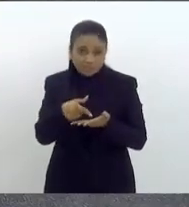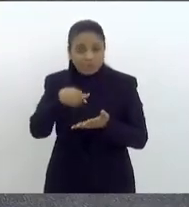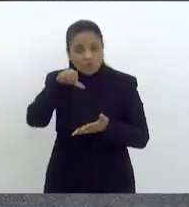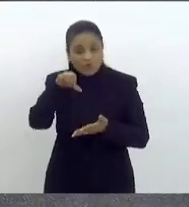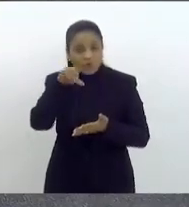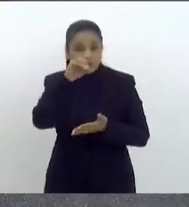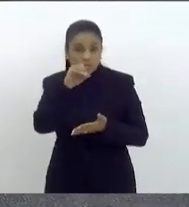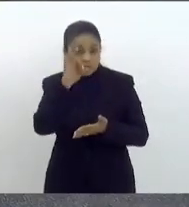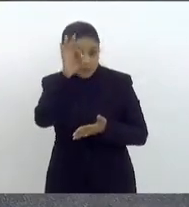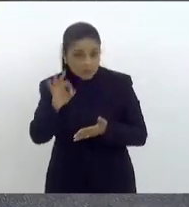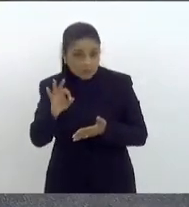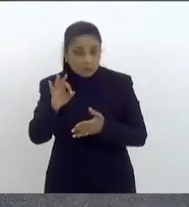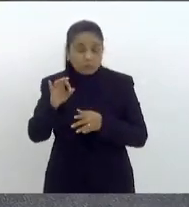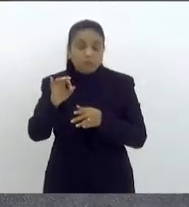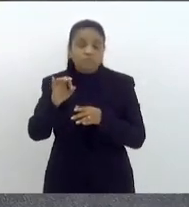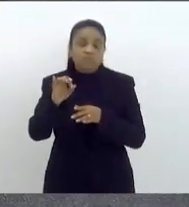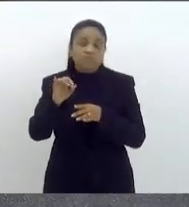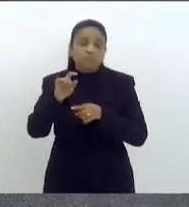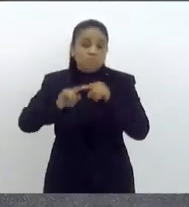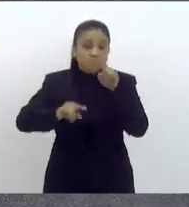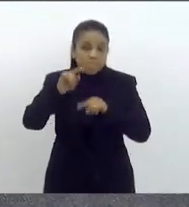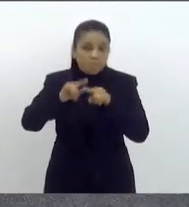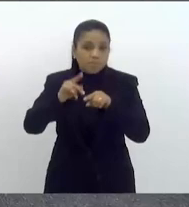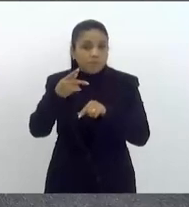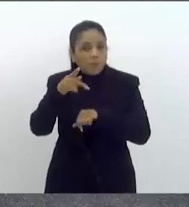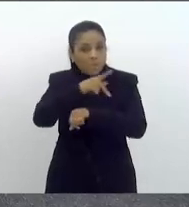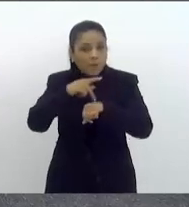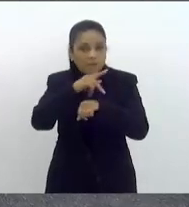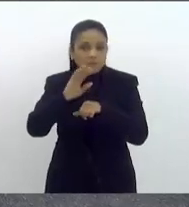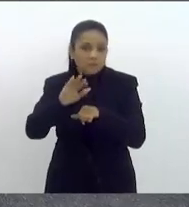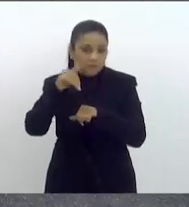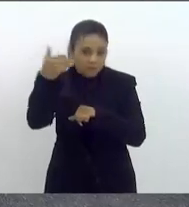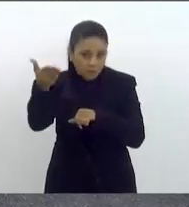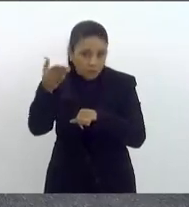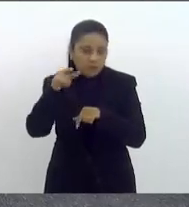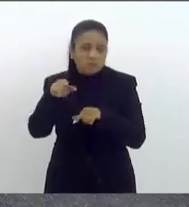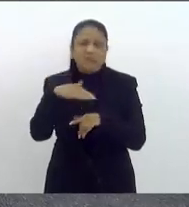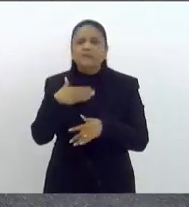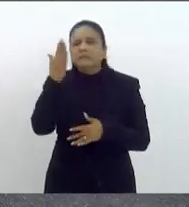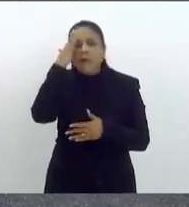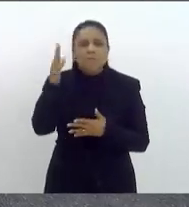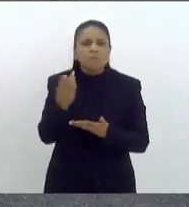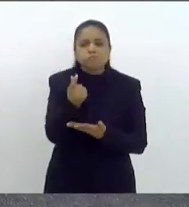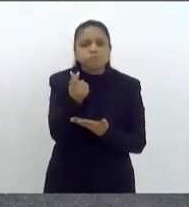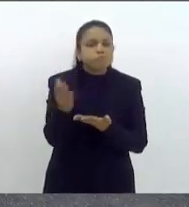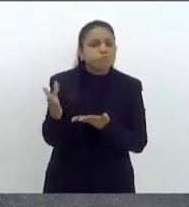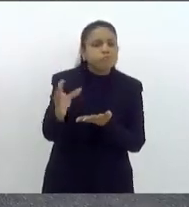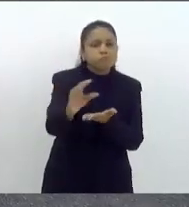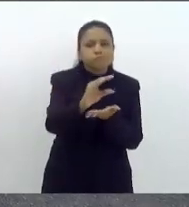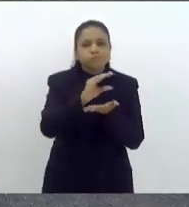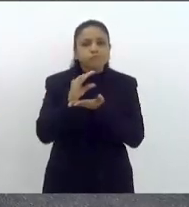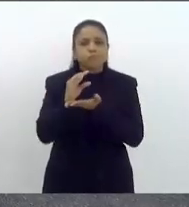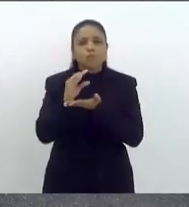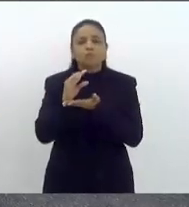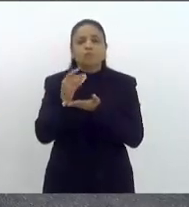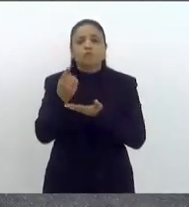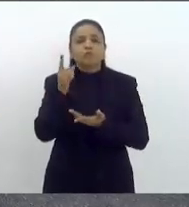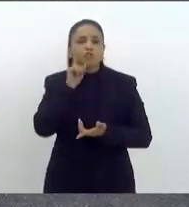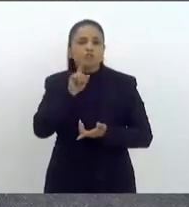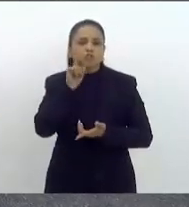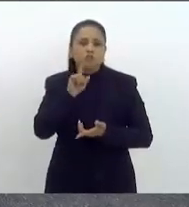produzidos em outros países têm ideia de quanto os Estados Unidos está ganhando em bilhões pela